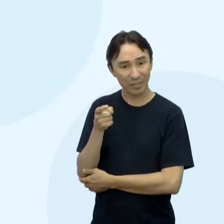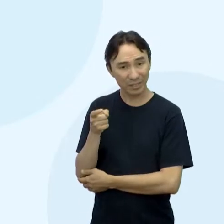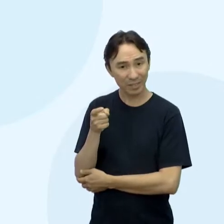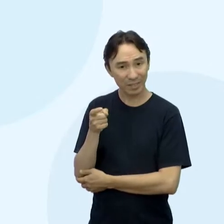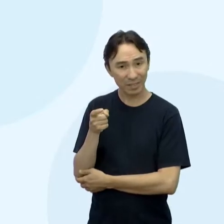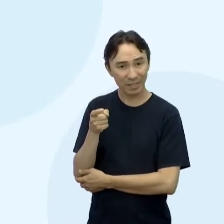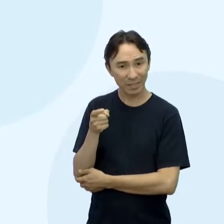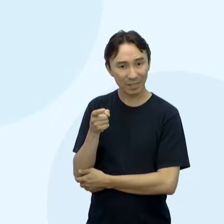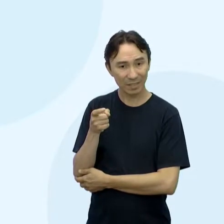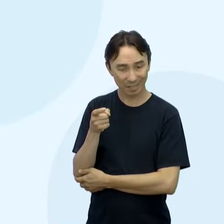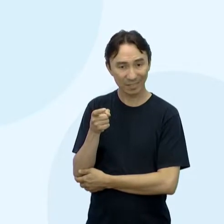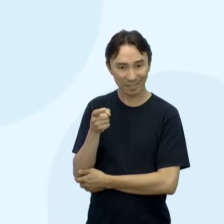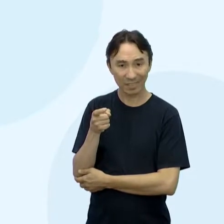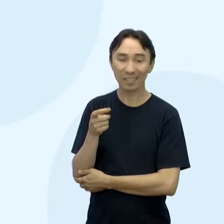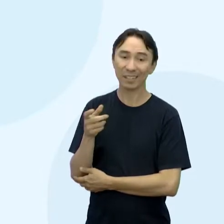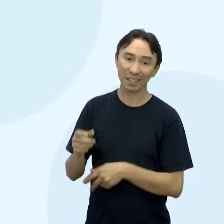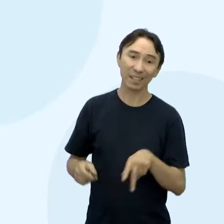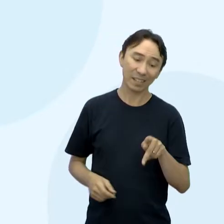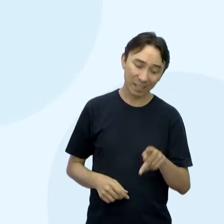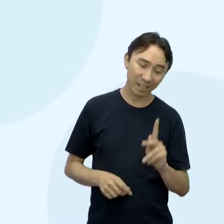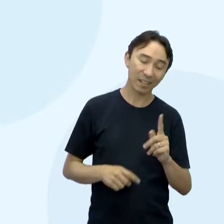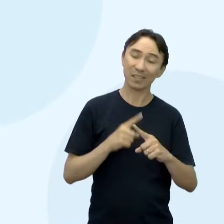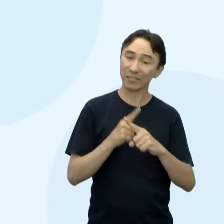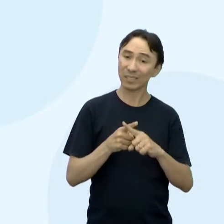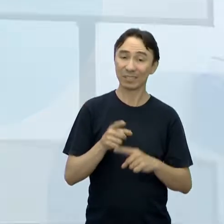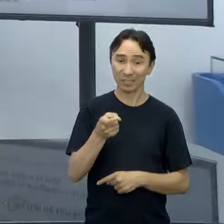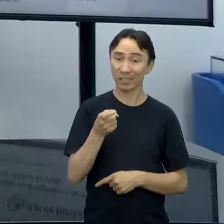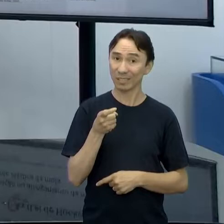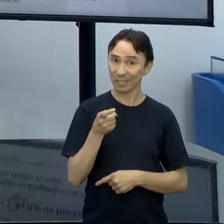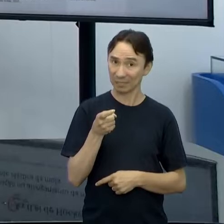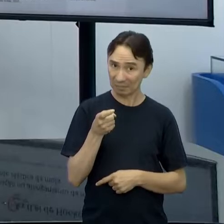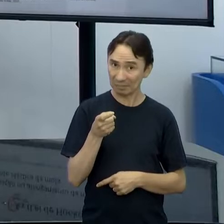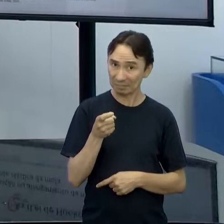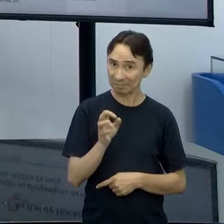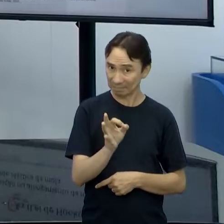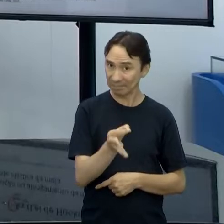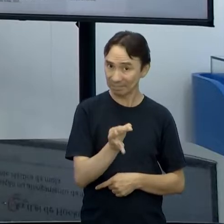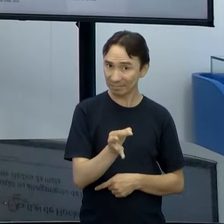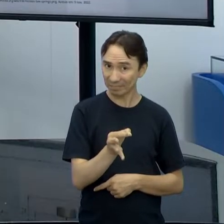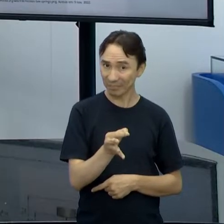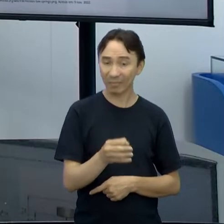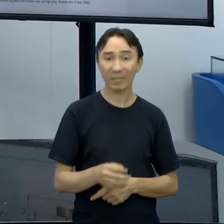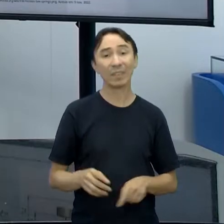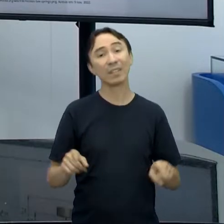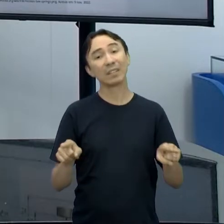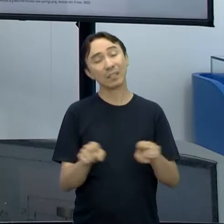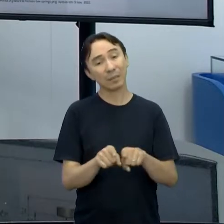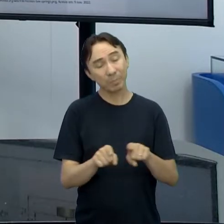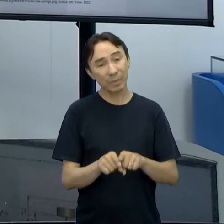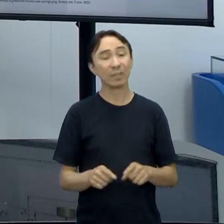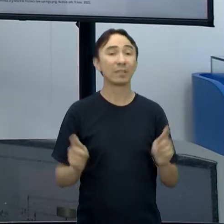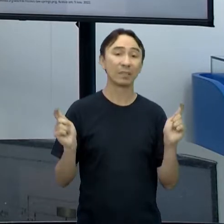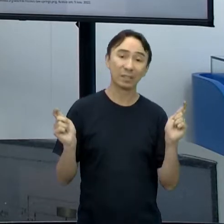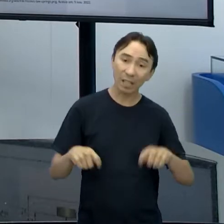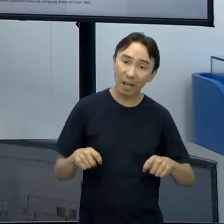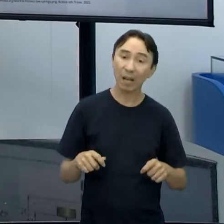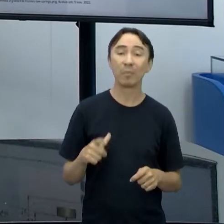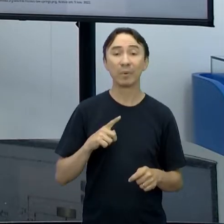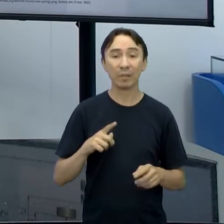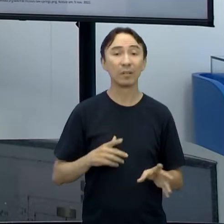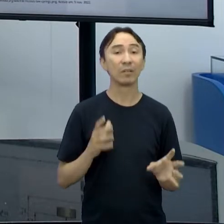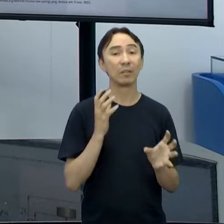K vezes X, certo? E aí, pessoal, o que acontece? Eu posso também calcular o